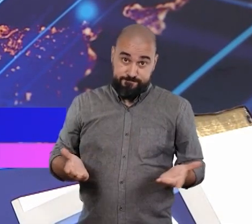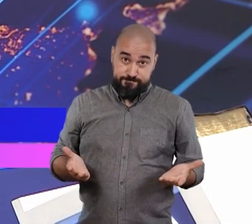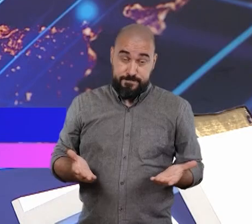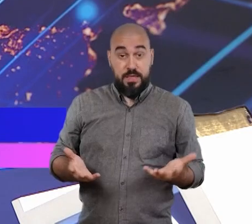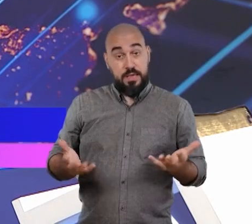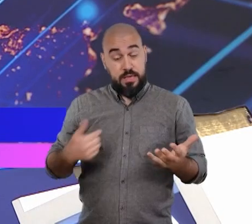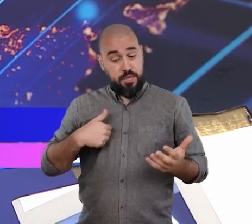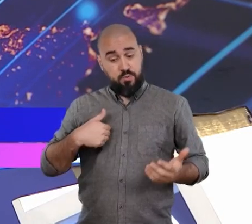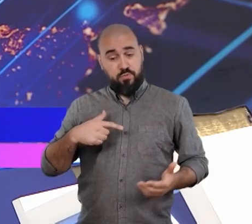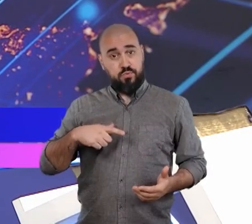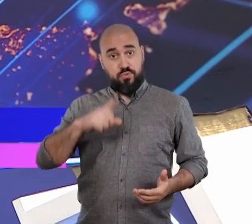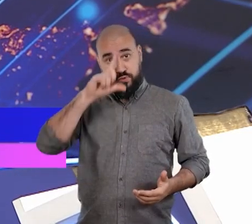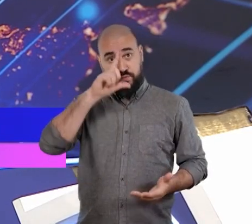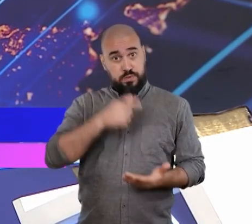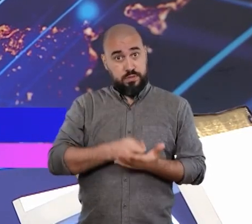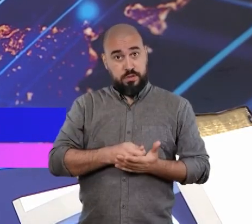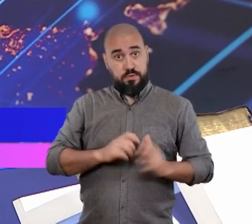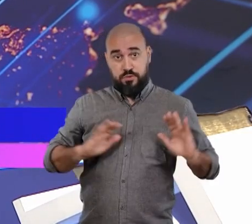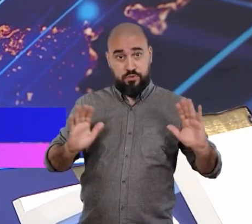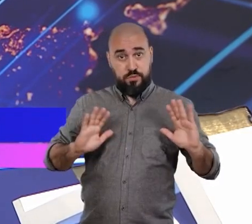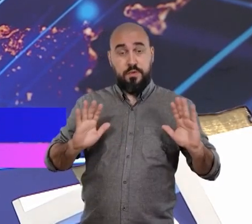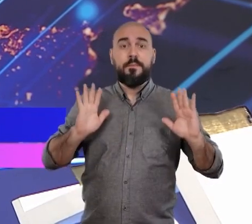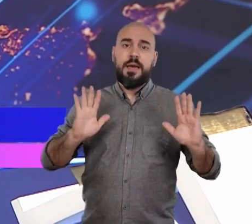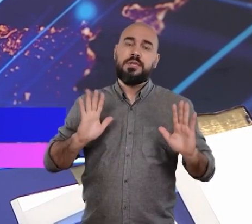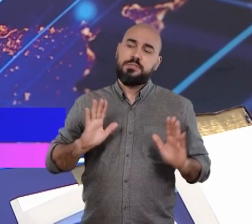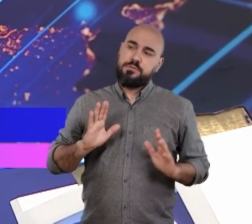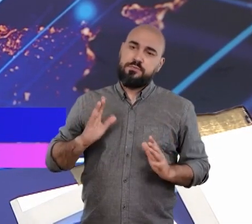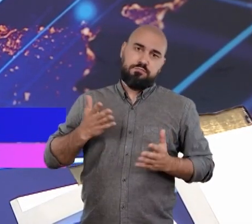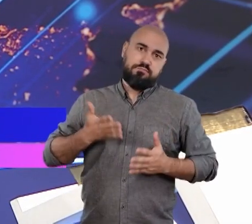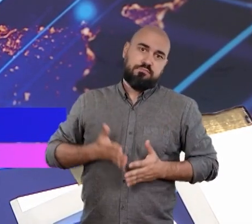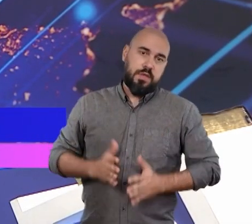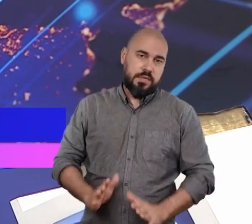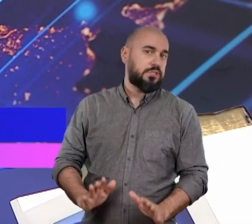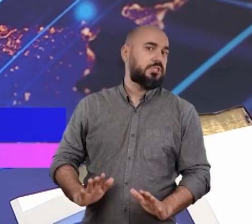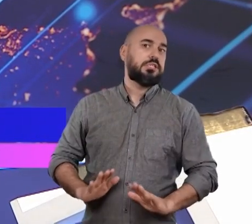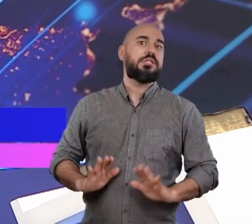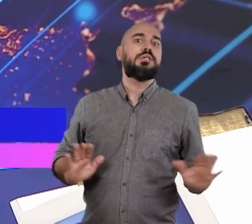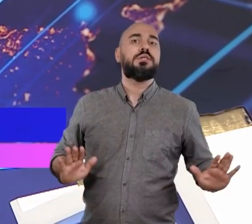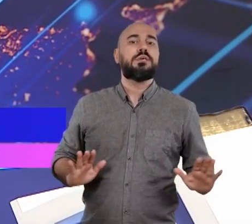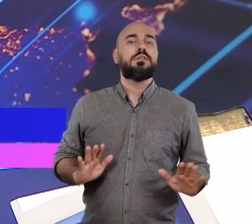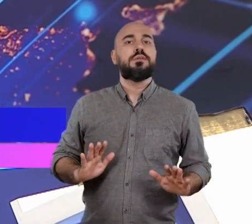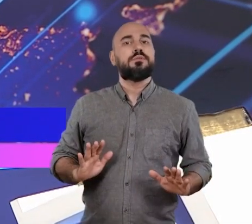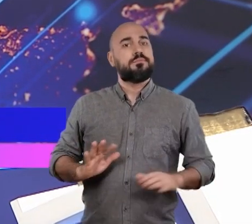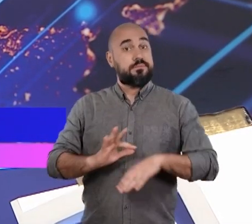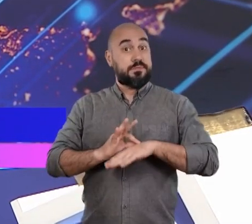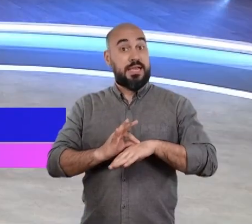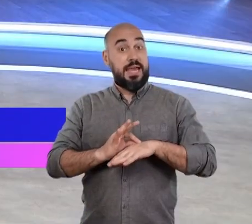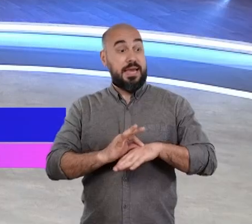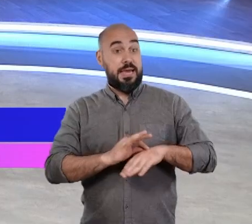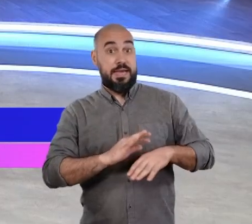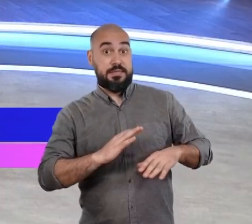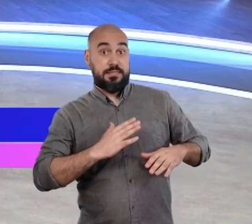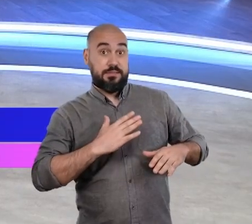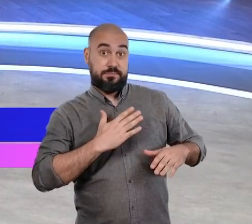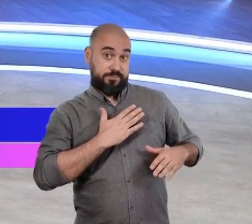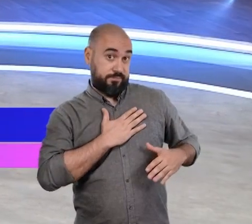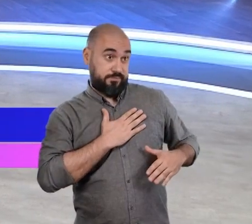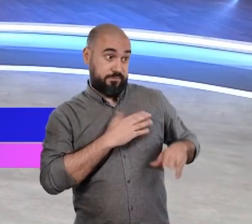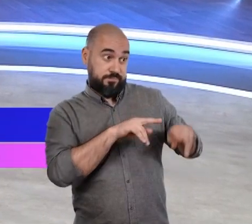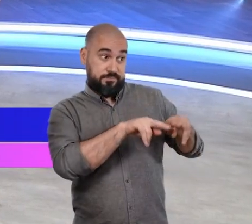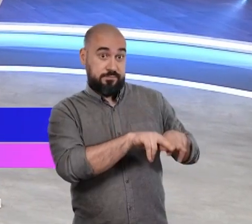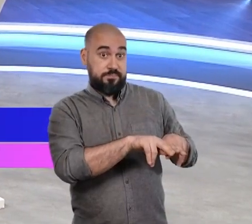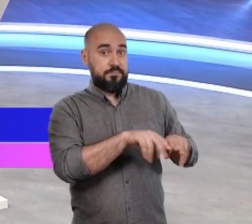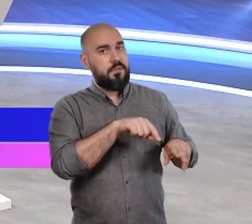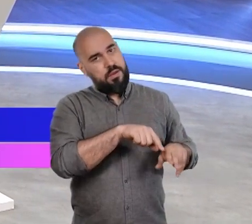Embora você não tenha escolhido, você nasceu do ventre da sua mãe. Foi o seu nascimento carnal. Então esse nascimento